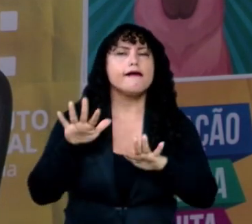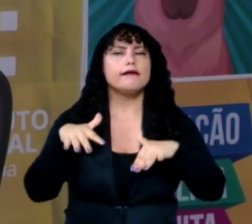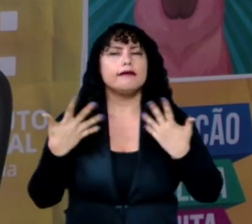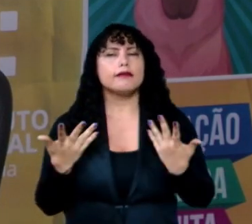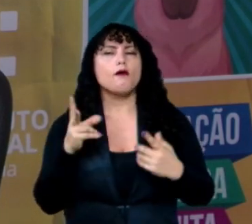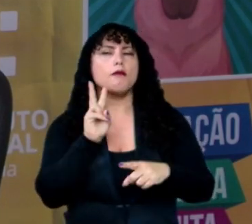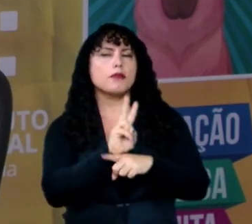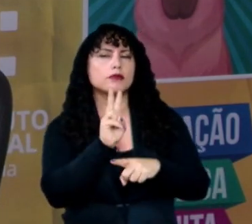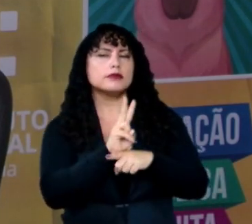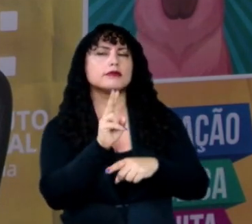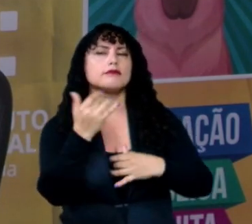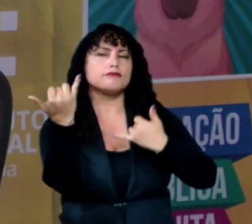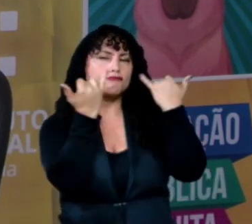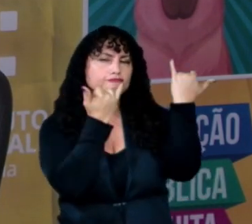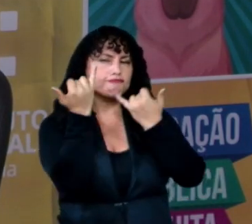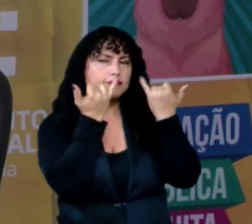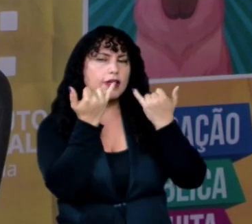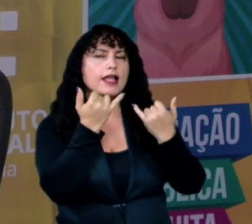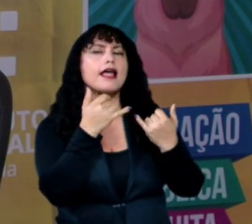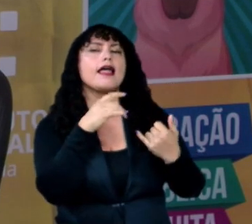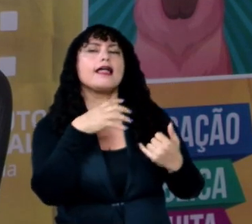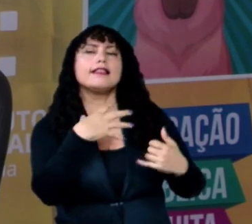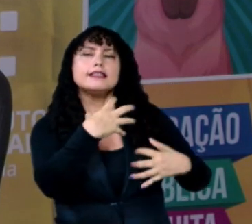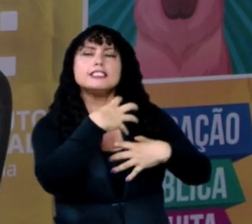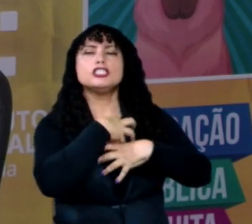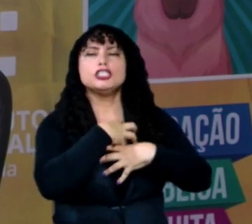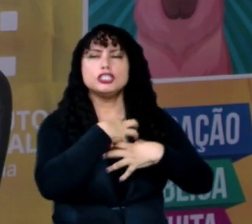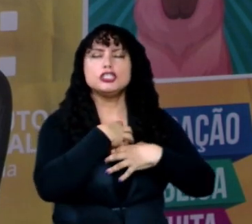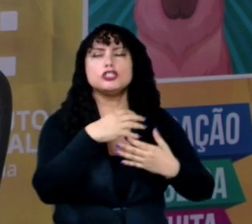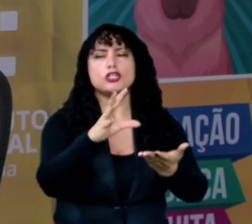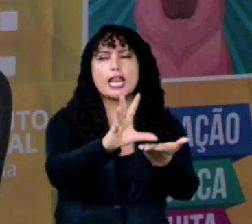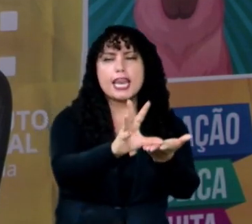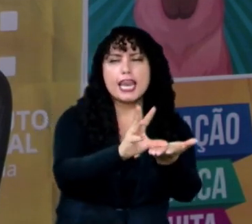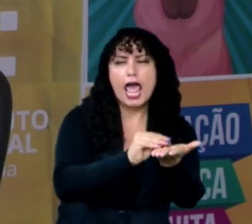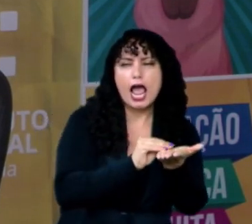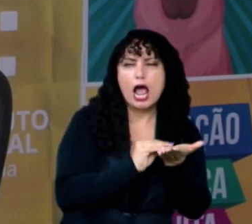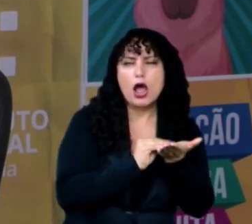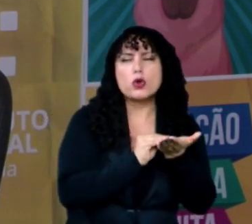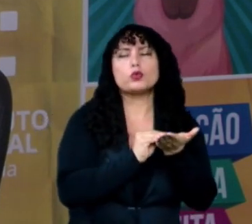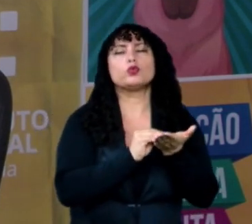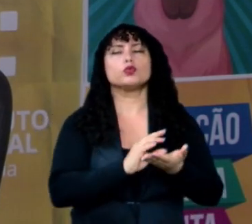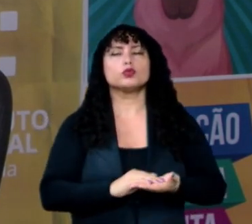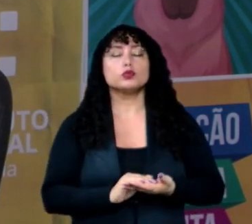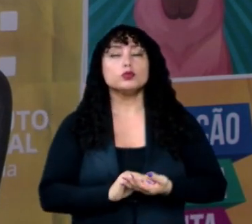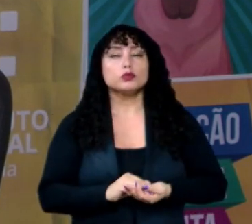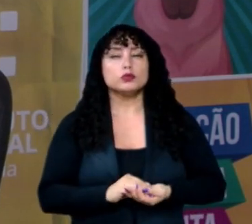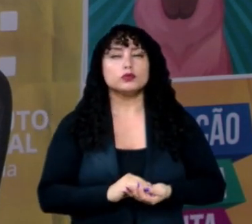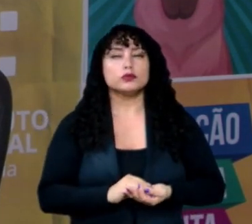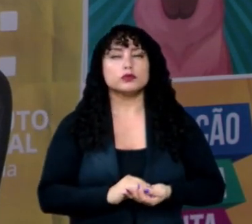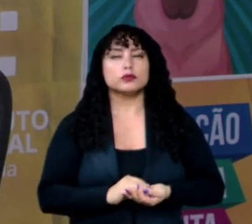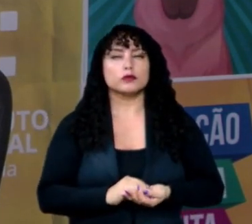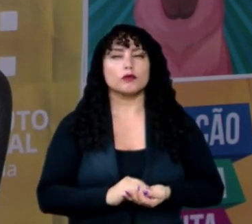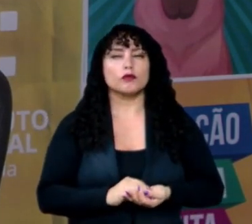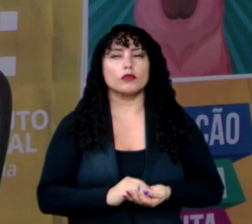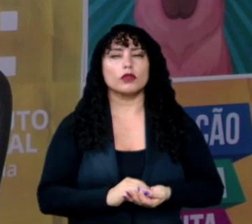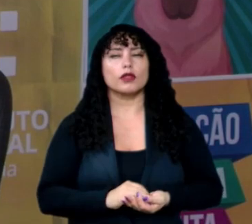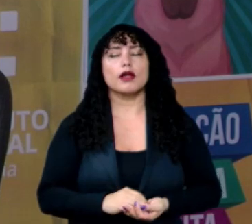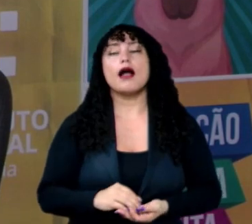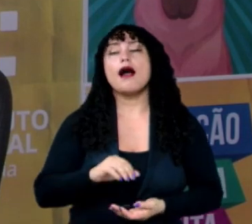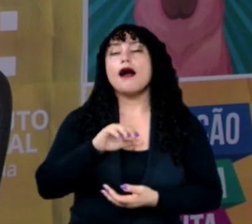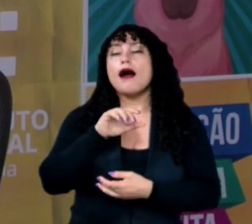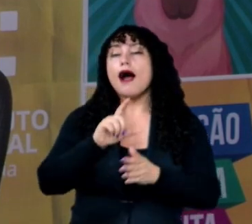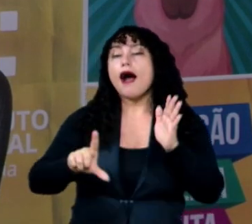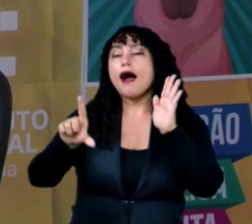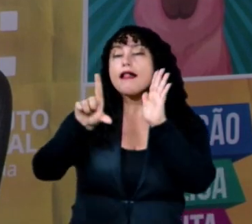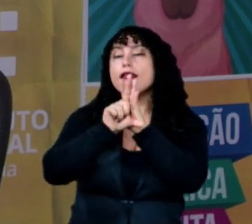a proteção de dados é nesse sentido, né? Então, a gente costuma dizer que a LGPD,